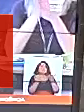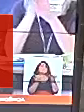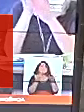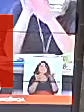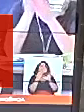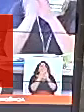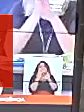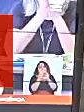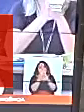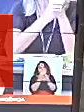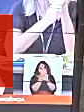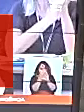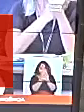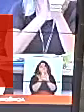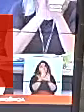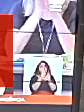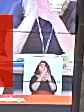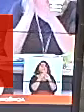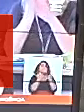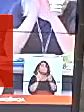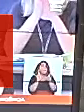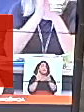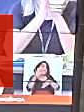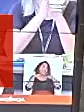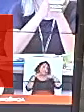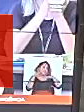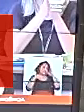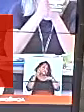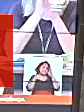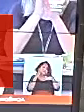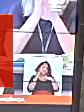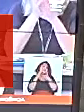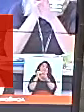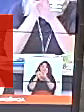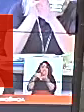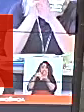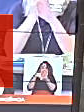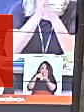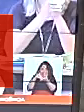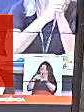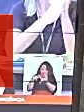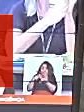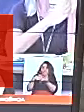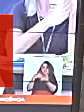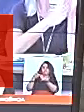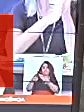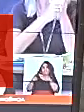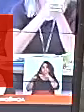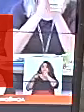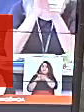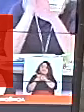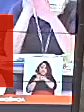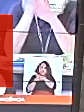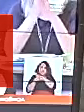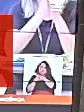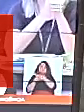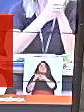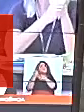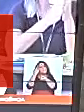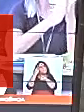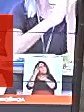secretaria, Diego, você vista a camisa junto conosco, tanto numa maneira de nós fazermos